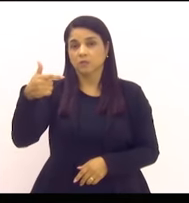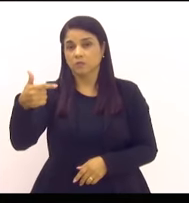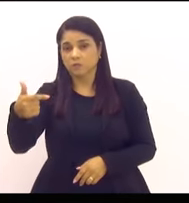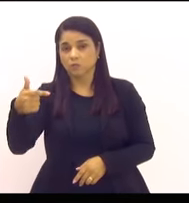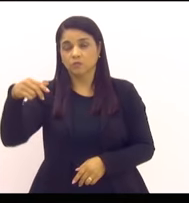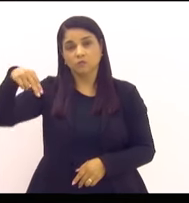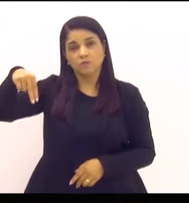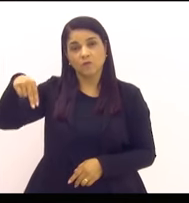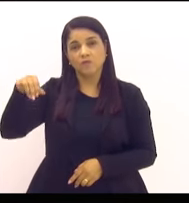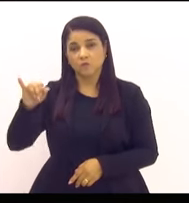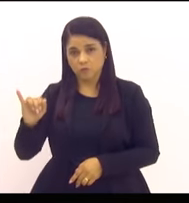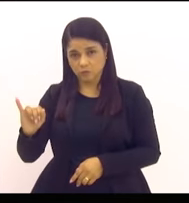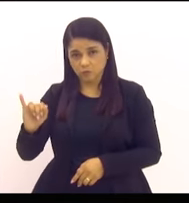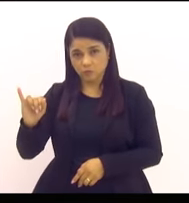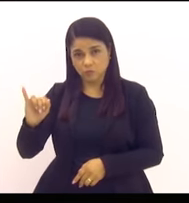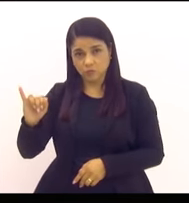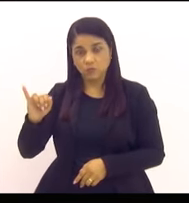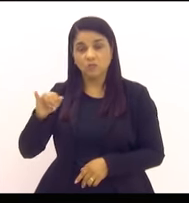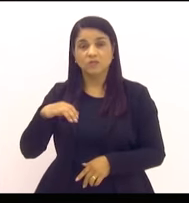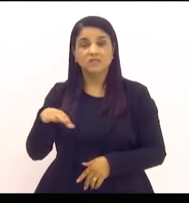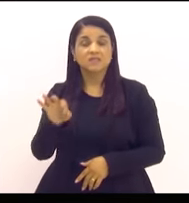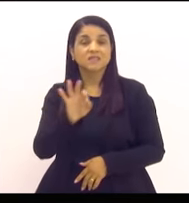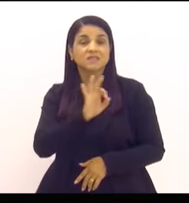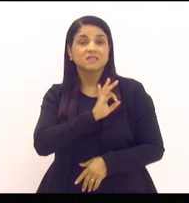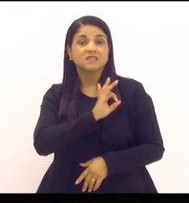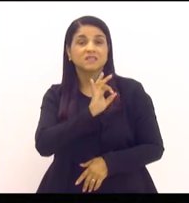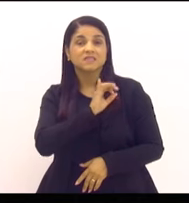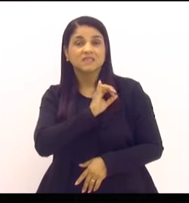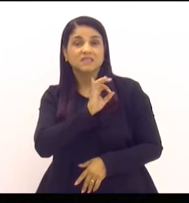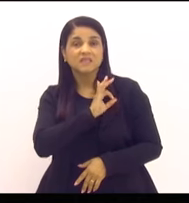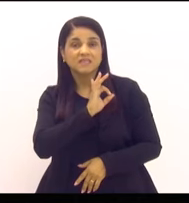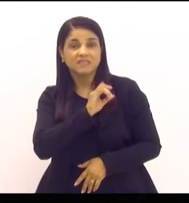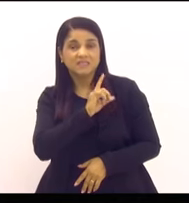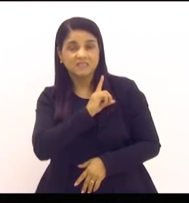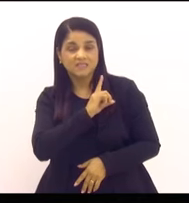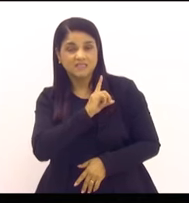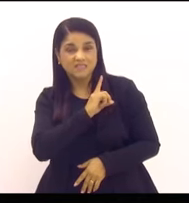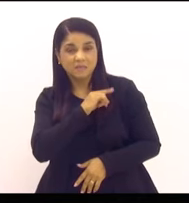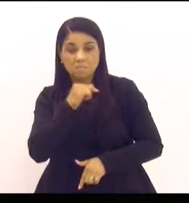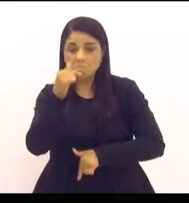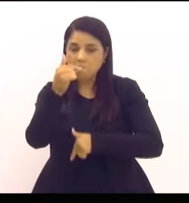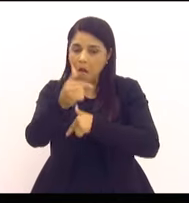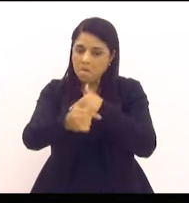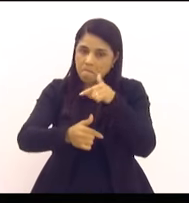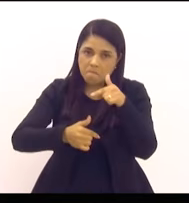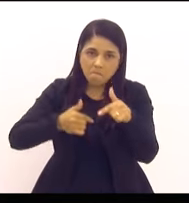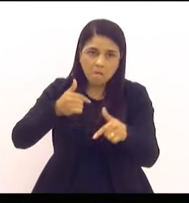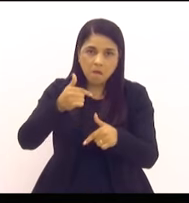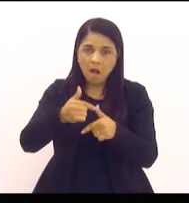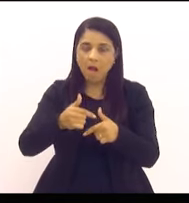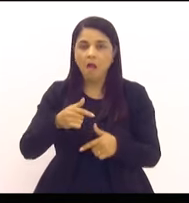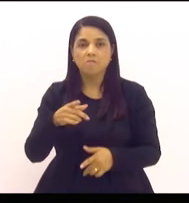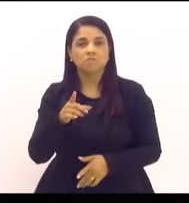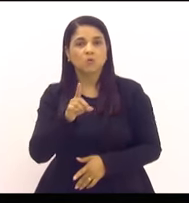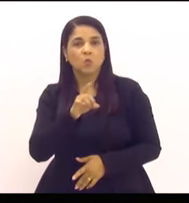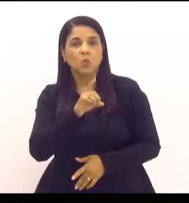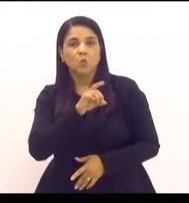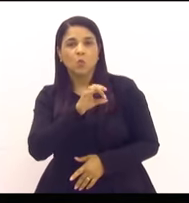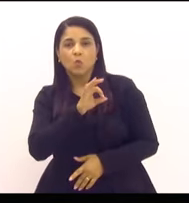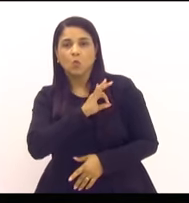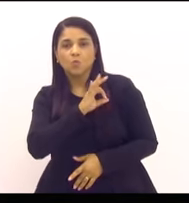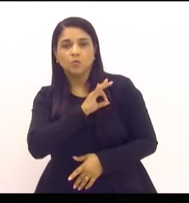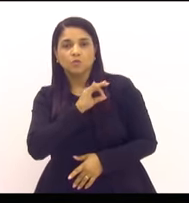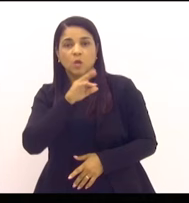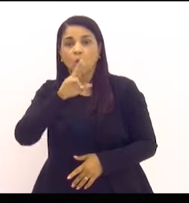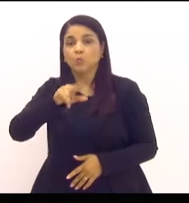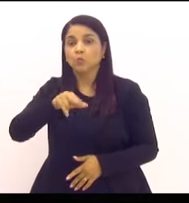Nova Iguaçu, são delegacias de tamanho trabalho, esse policial nunca vai ser promovido